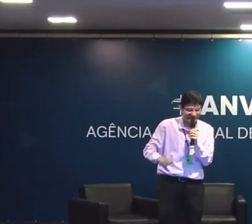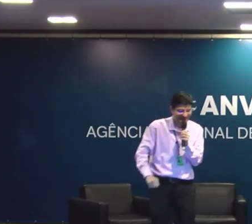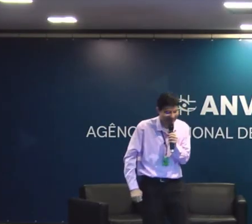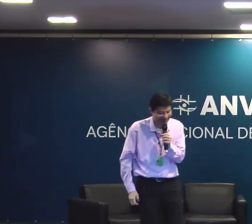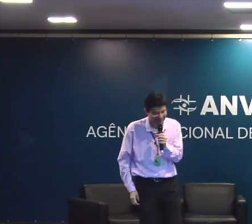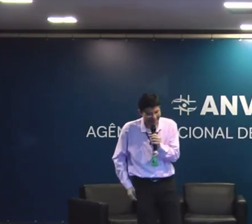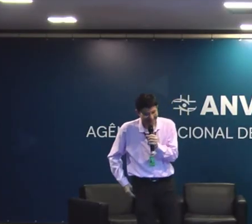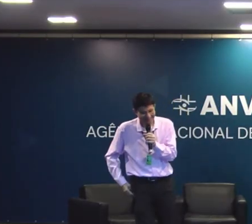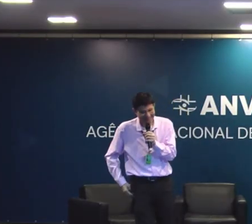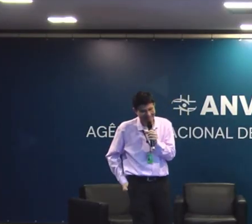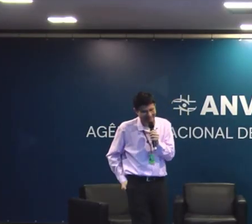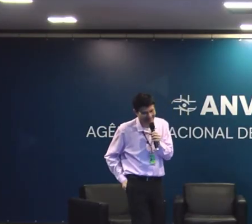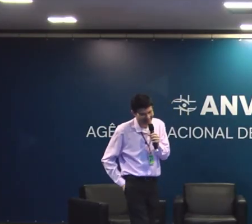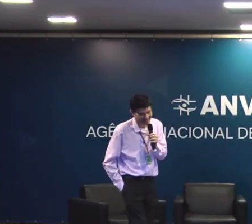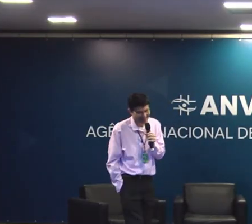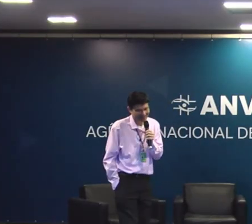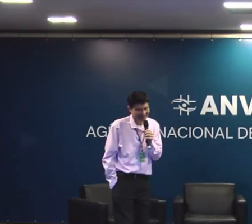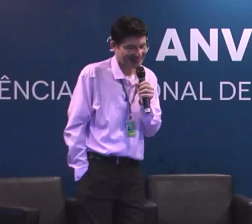tá.